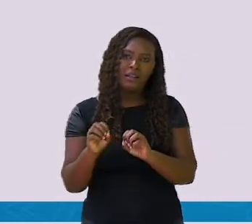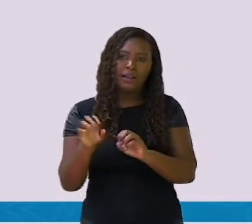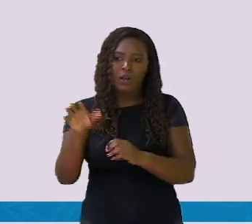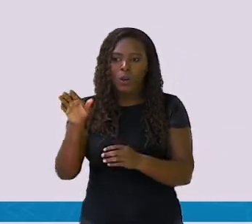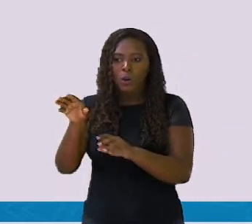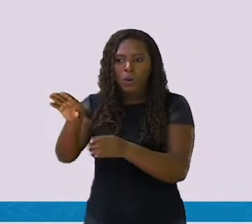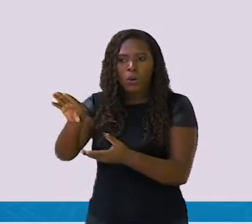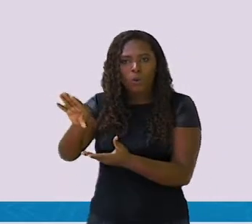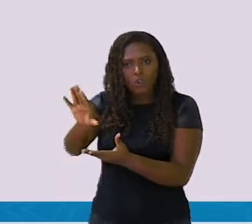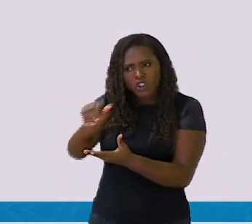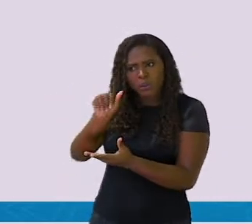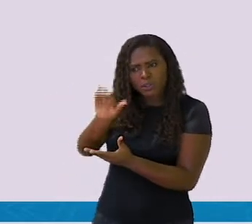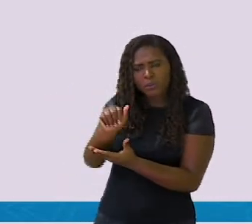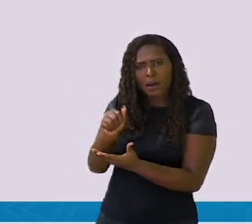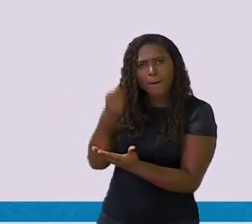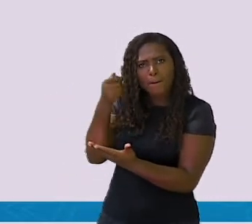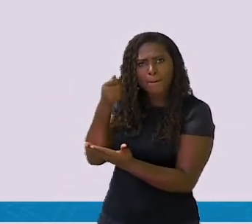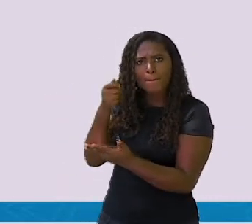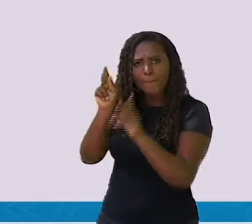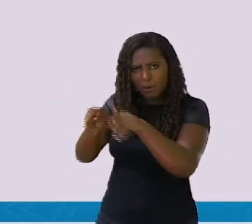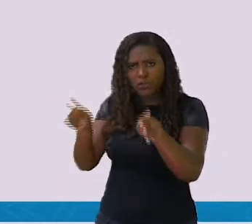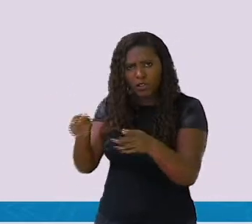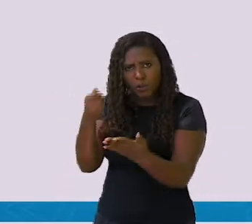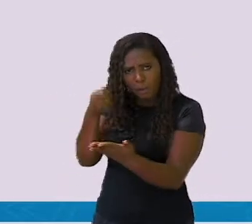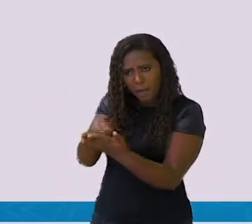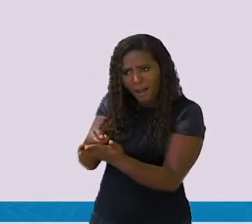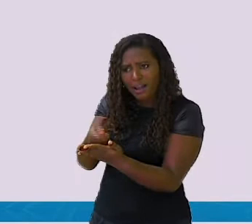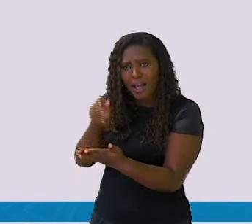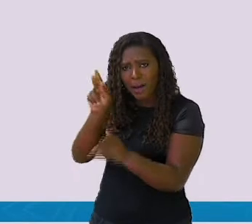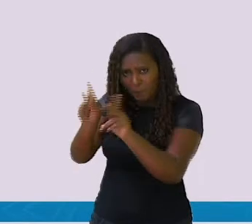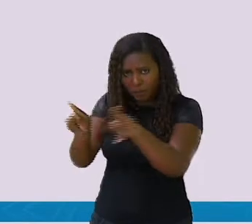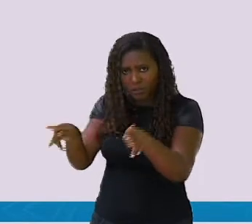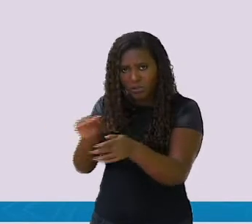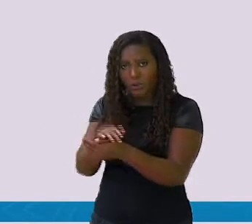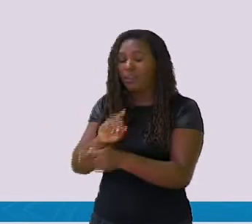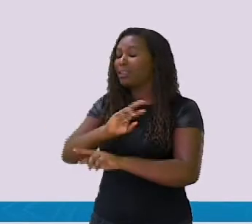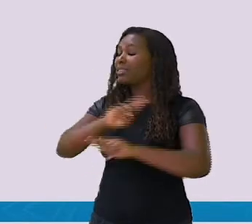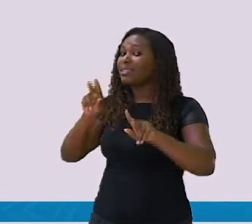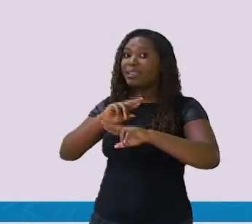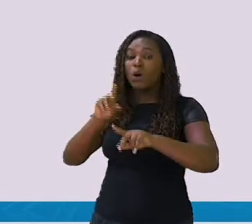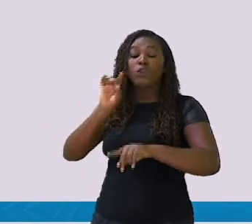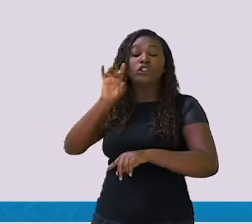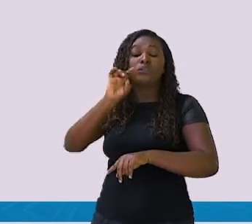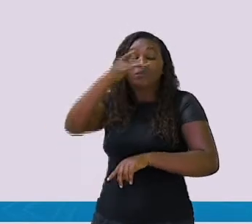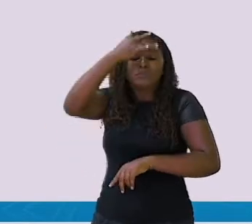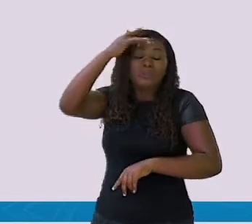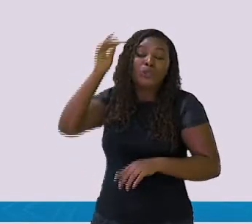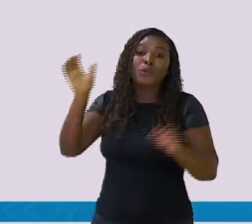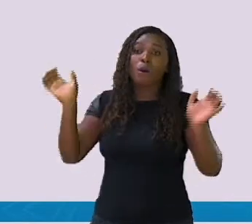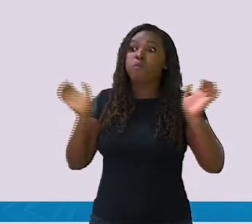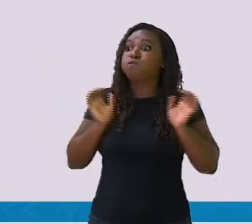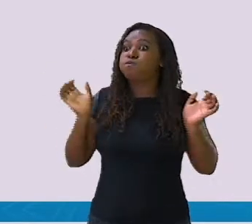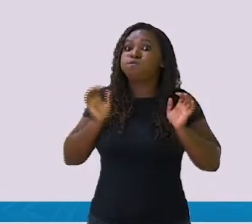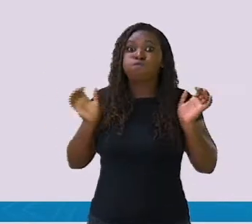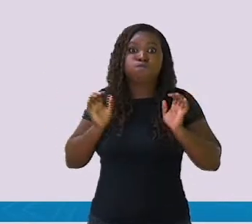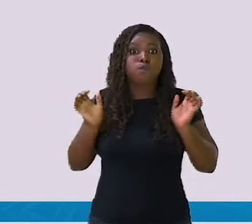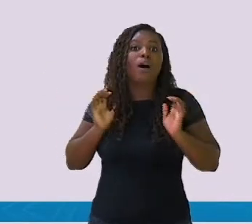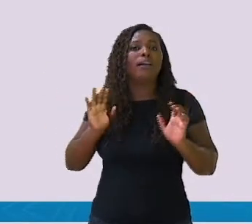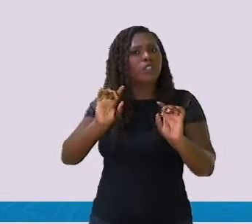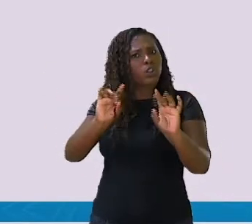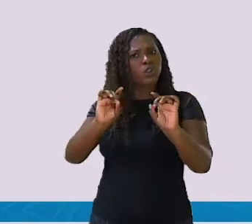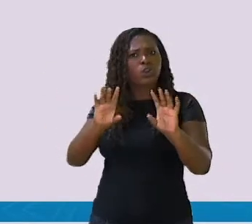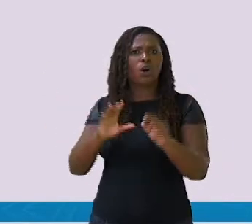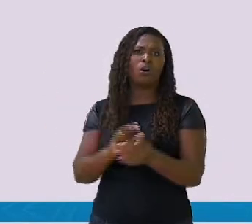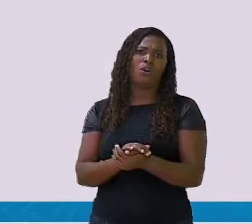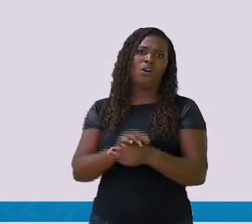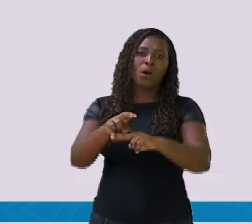podia contratar um professor para trabalhar na sua casa com seus filhos. Então, uma grande parte da sociedade